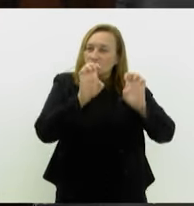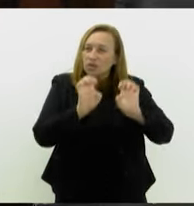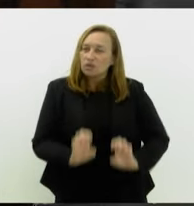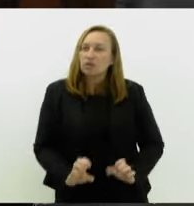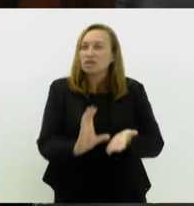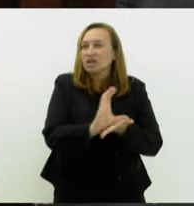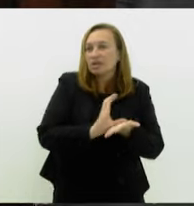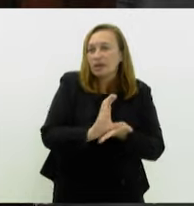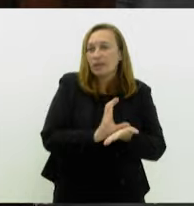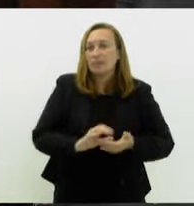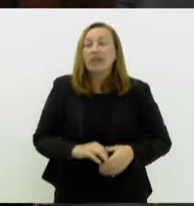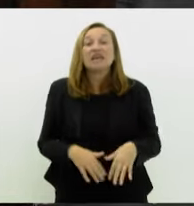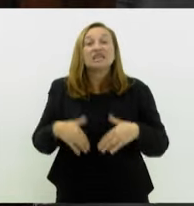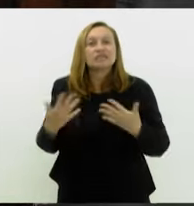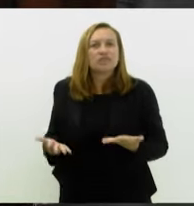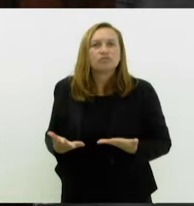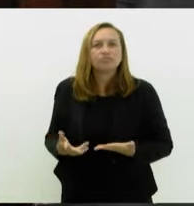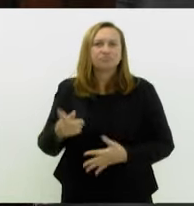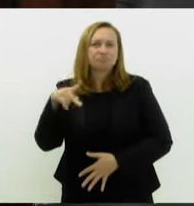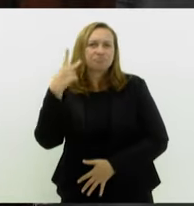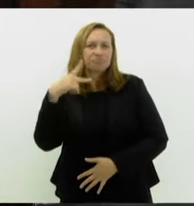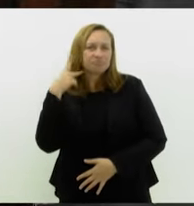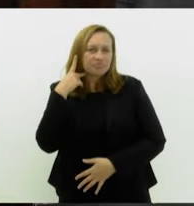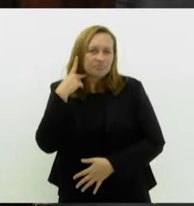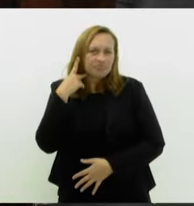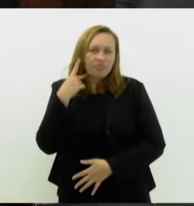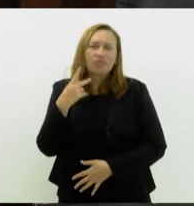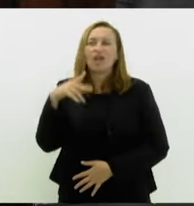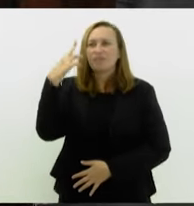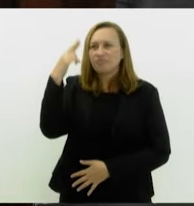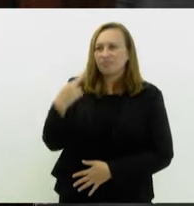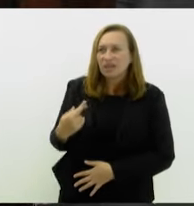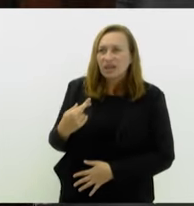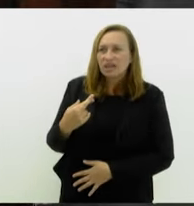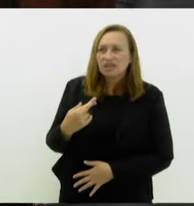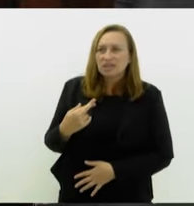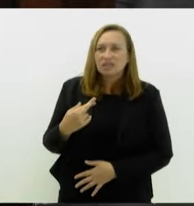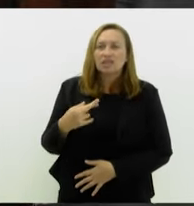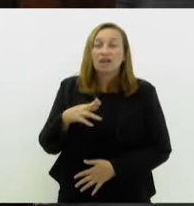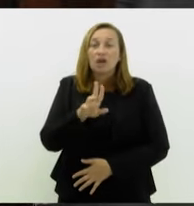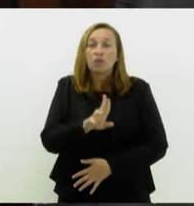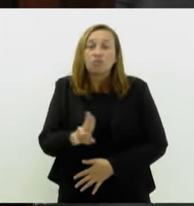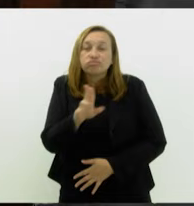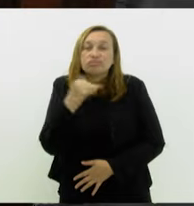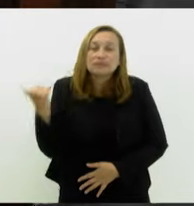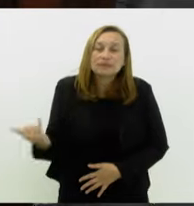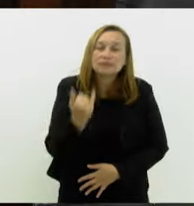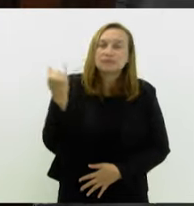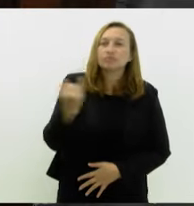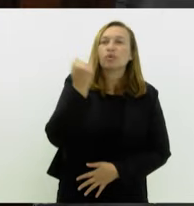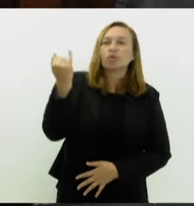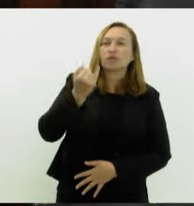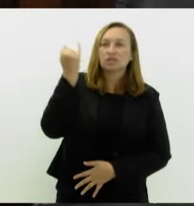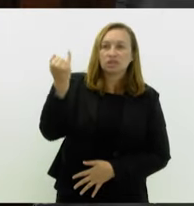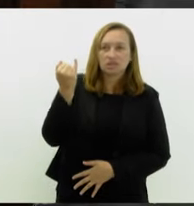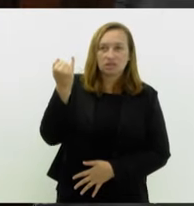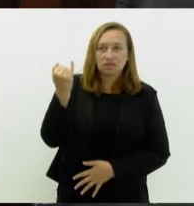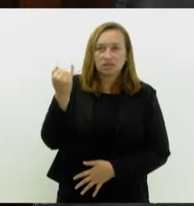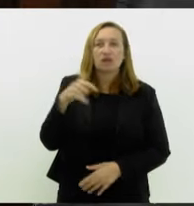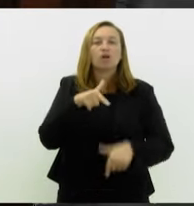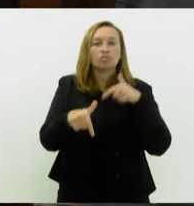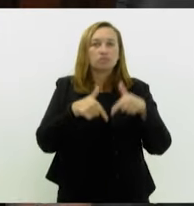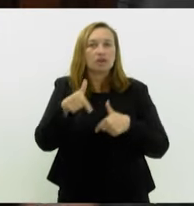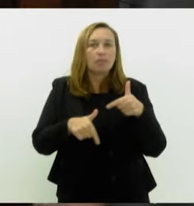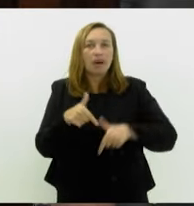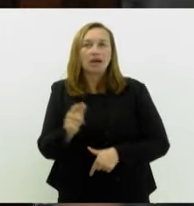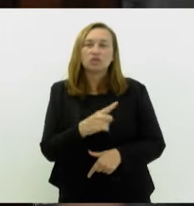isso então a procuradoria Renata ela é uma ferramenta importante para ter pro exercício da